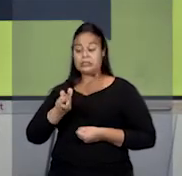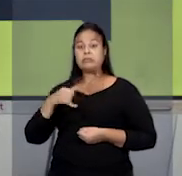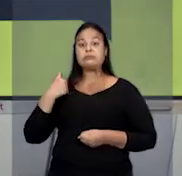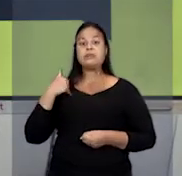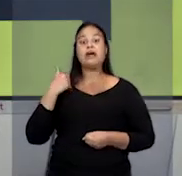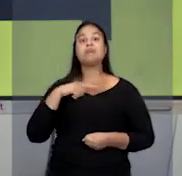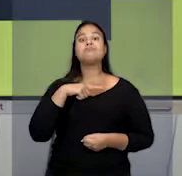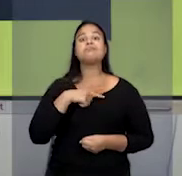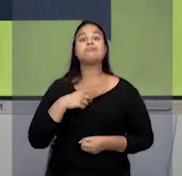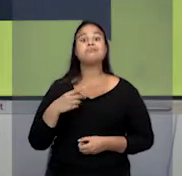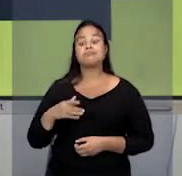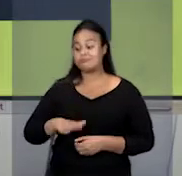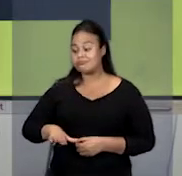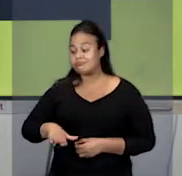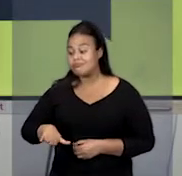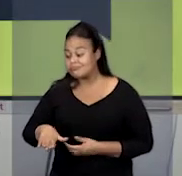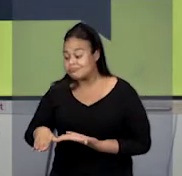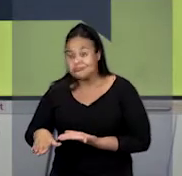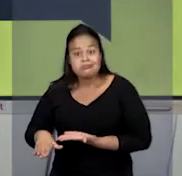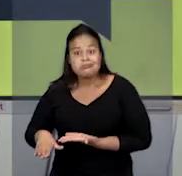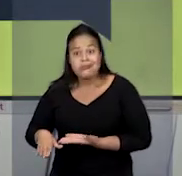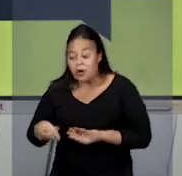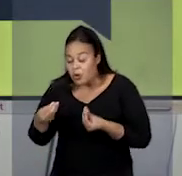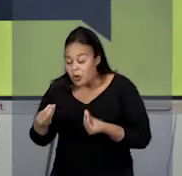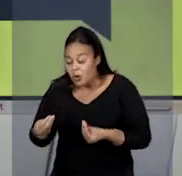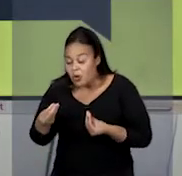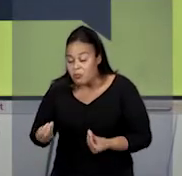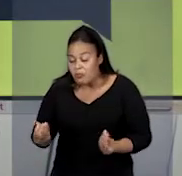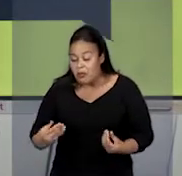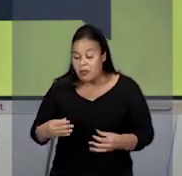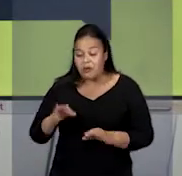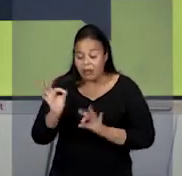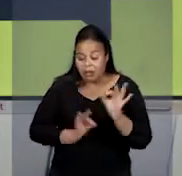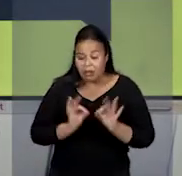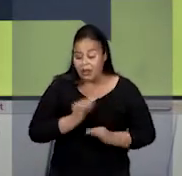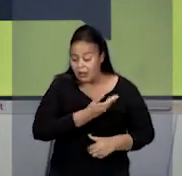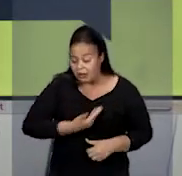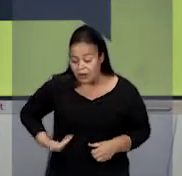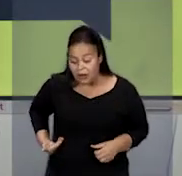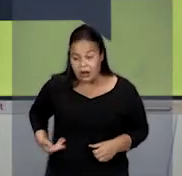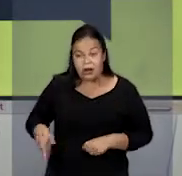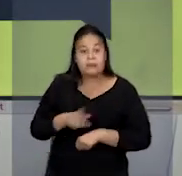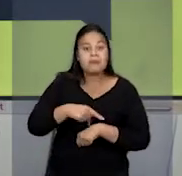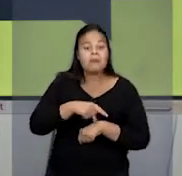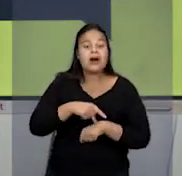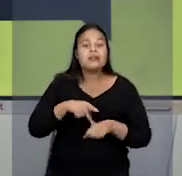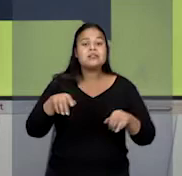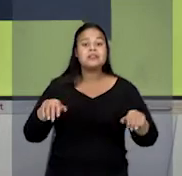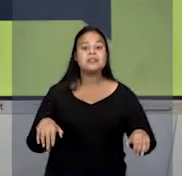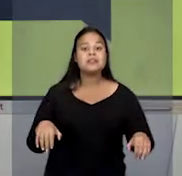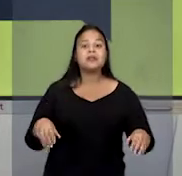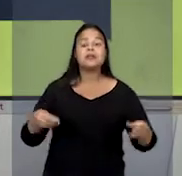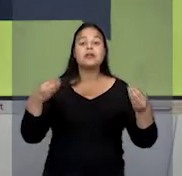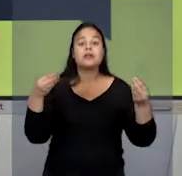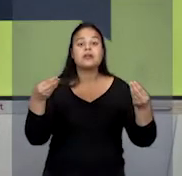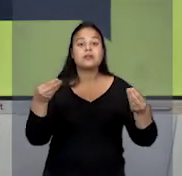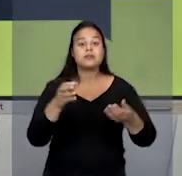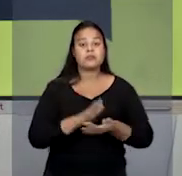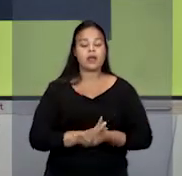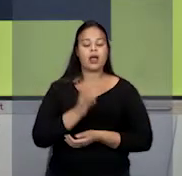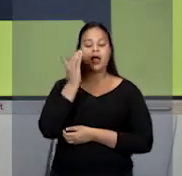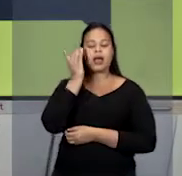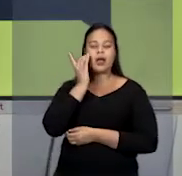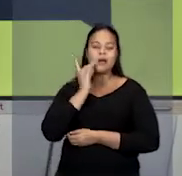de idade. Uma criança. Como é que uma criança vai governar um país? O que acontece? O Dom Pedro I